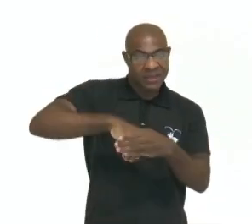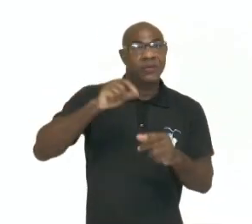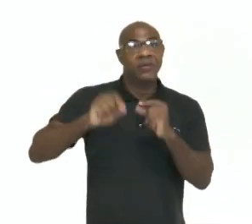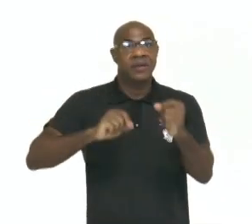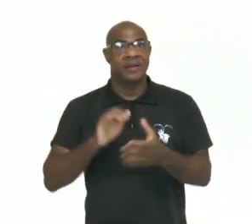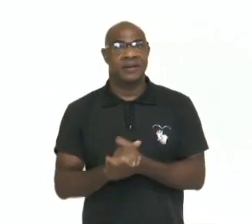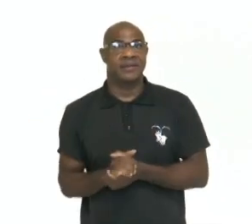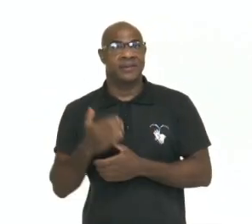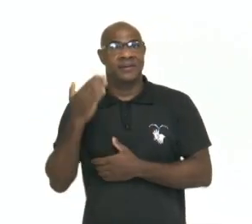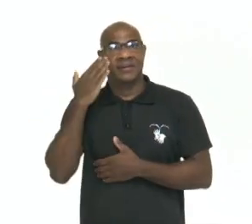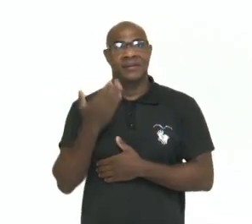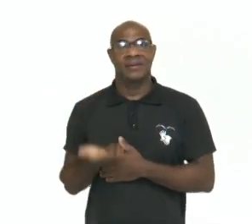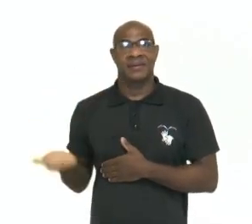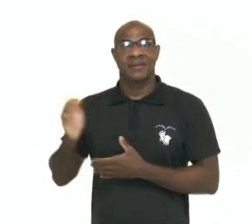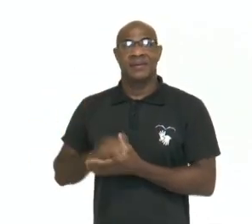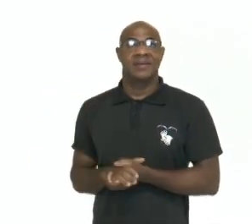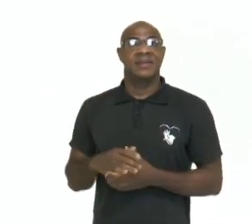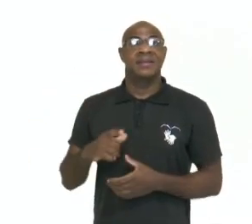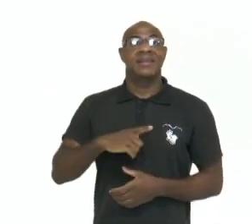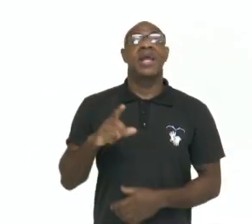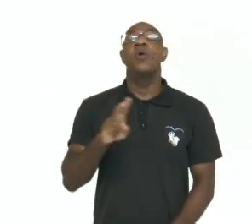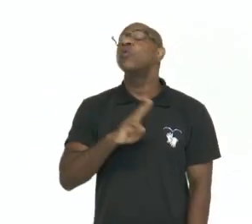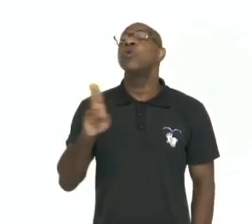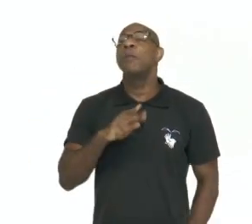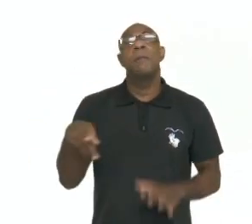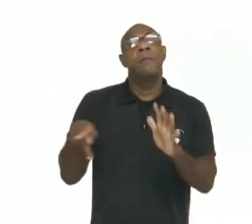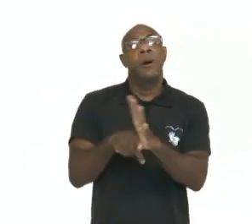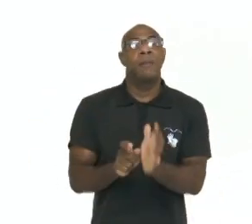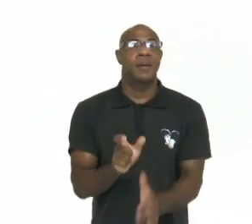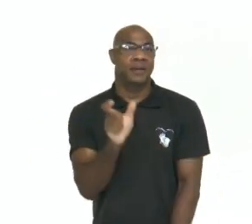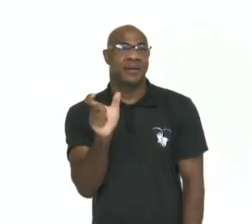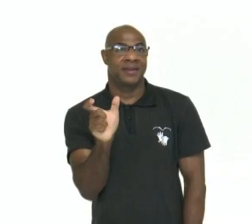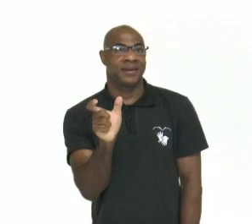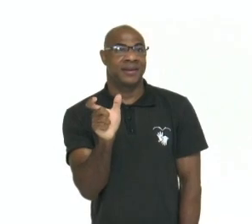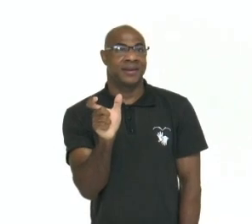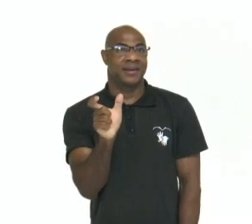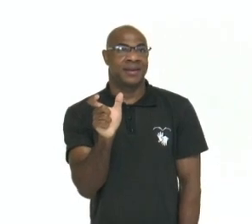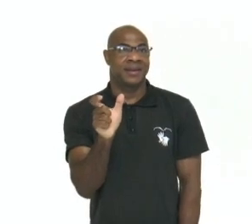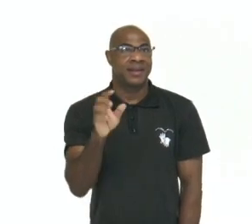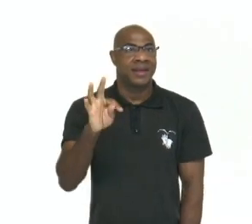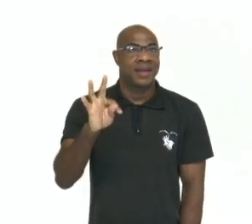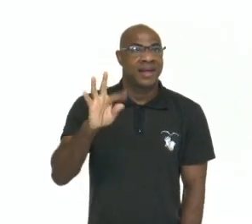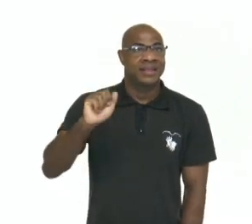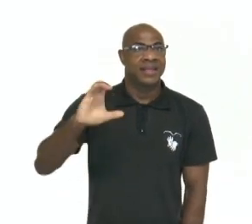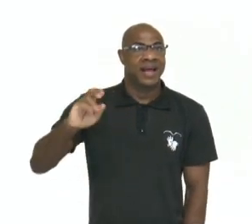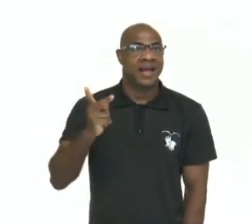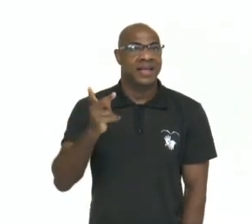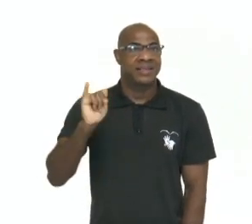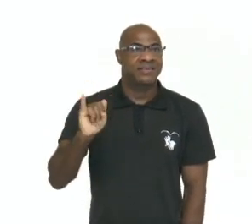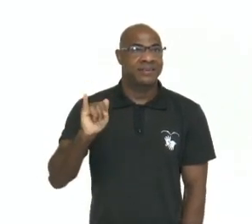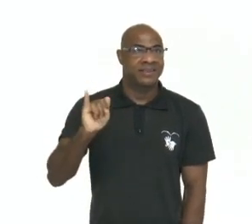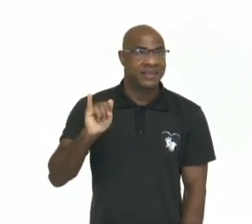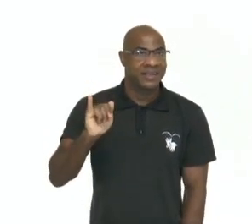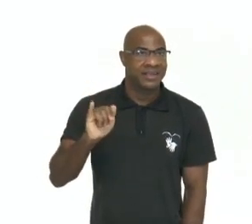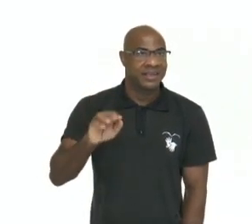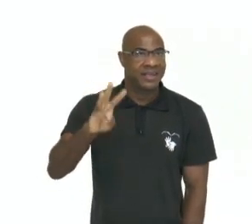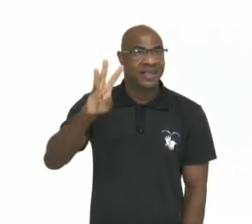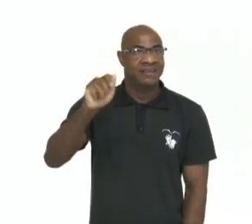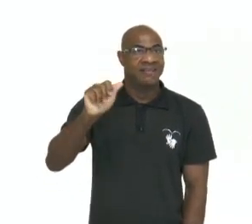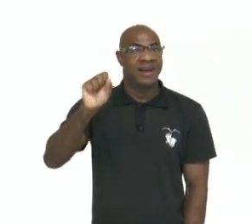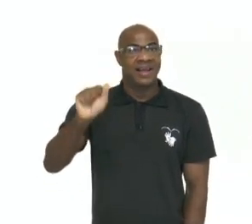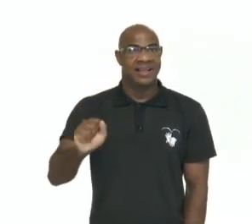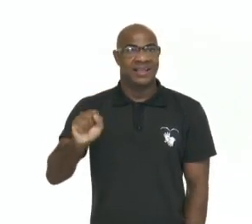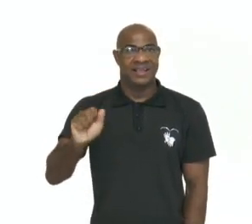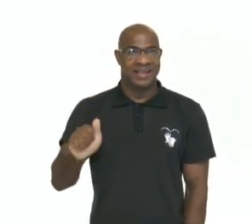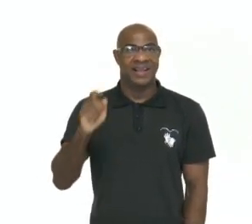pé, que tem uma pronúncia que é o Taishi Waza, né? No qual o